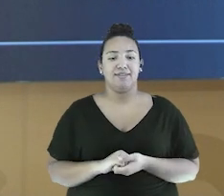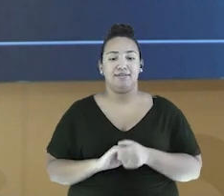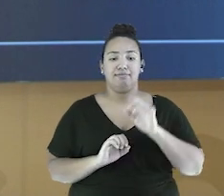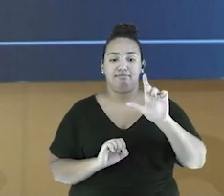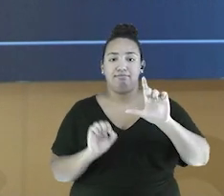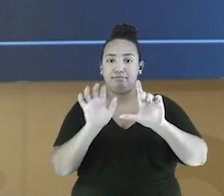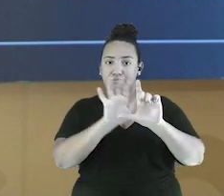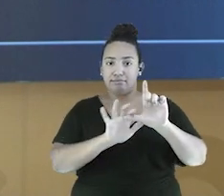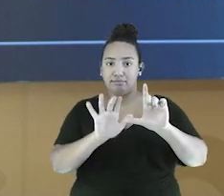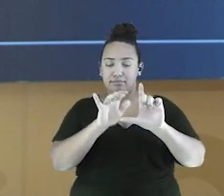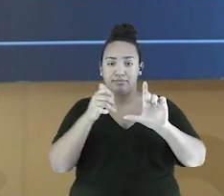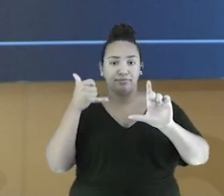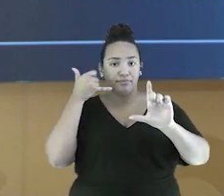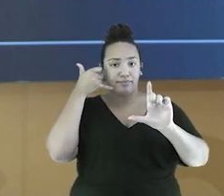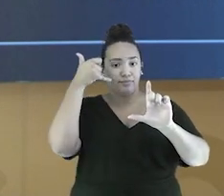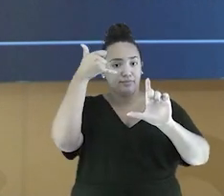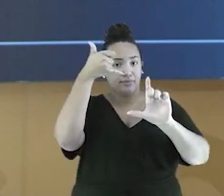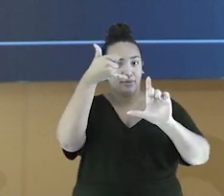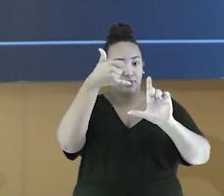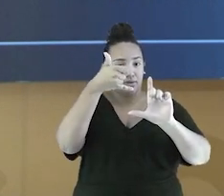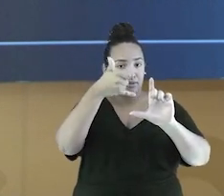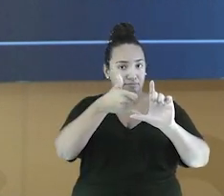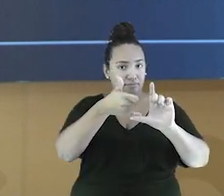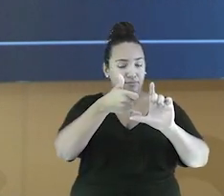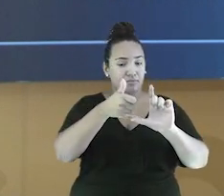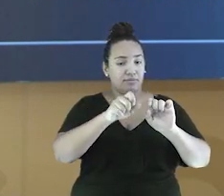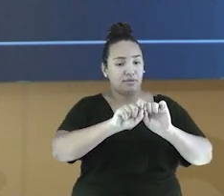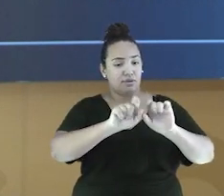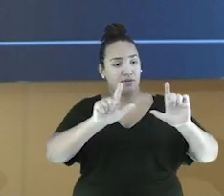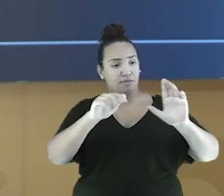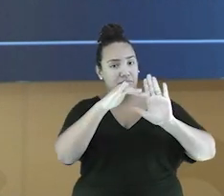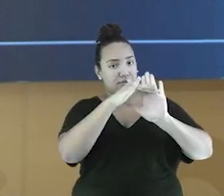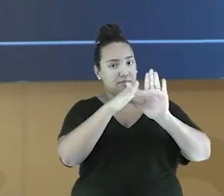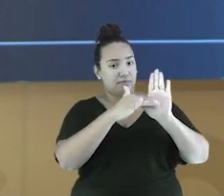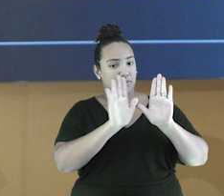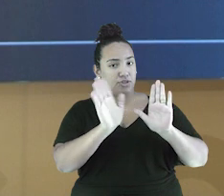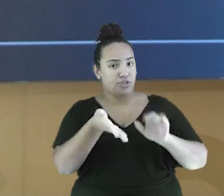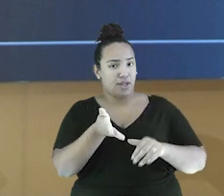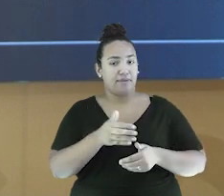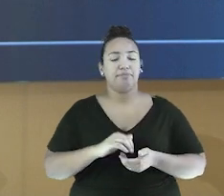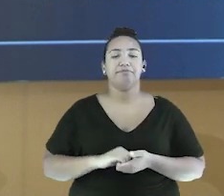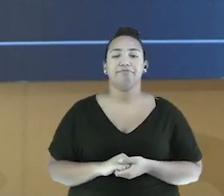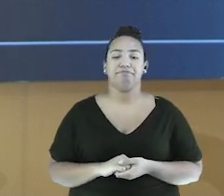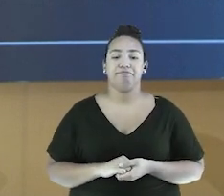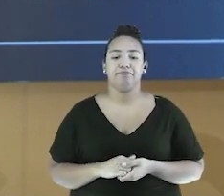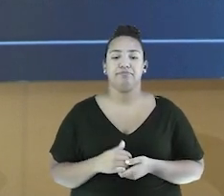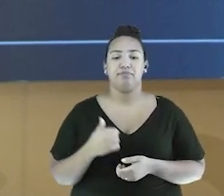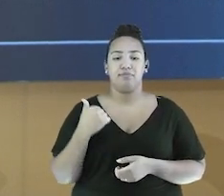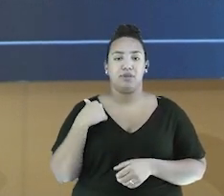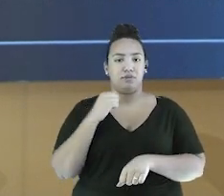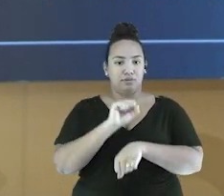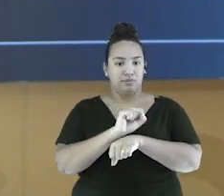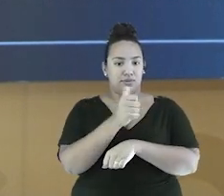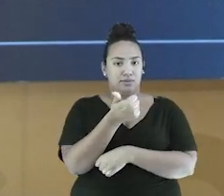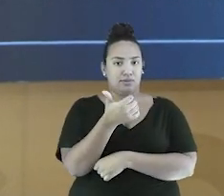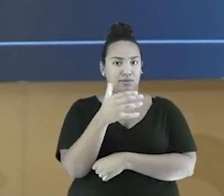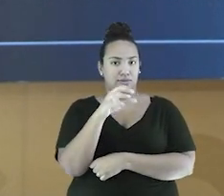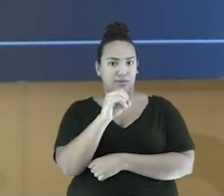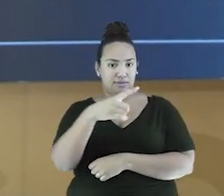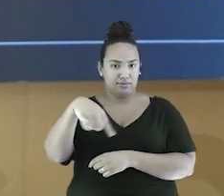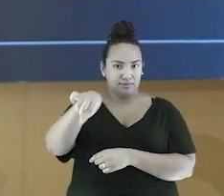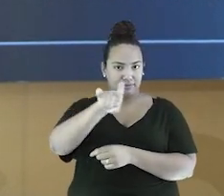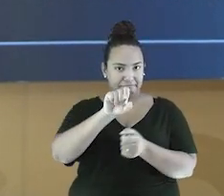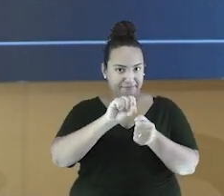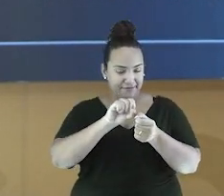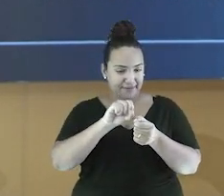do seu celular para esse QR Code, já deixa a página aberta. Eu vou contar até 10 para dar tempo de vocês fazerem